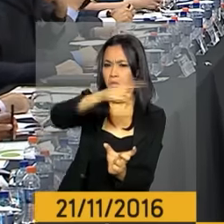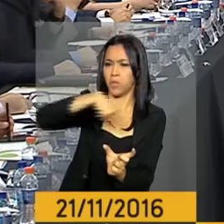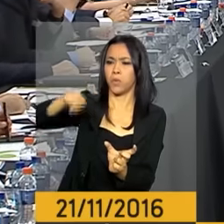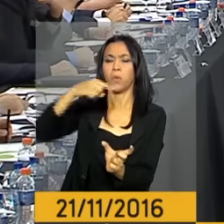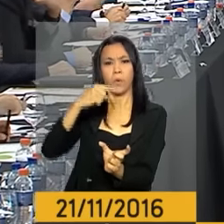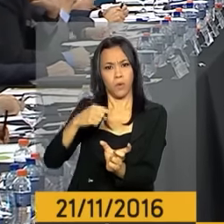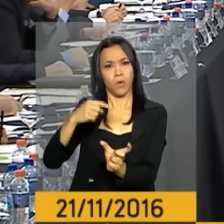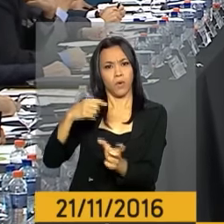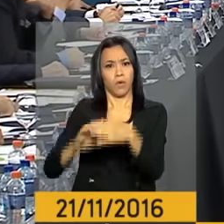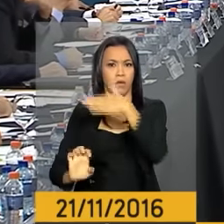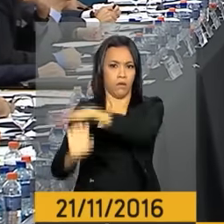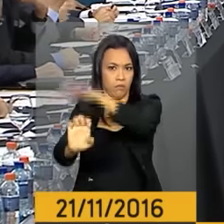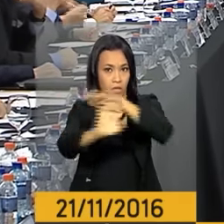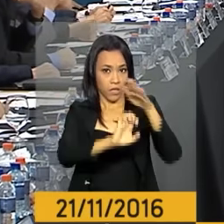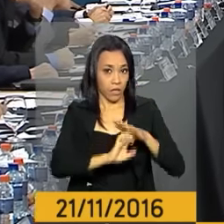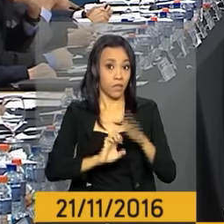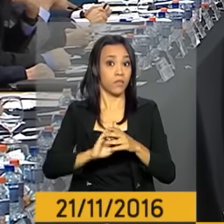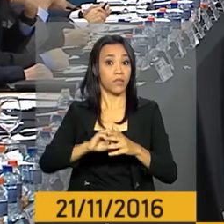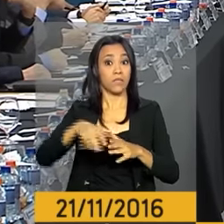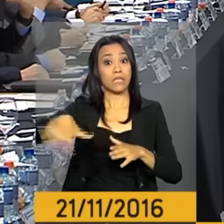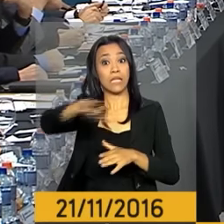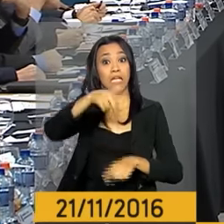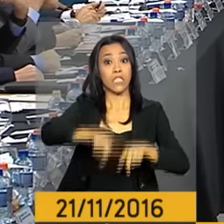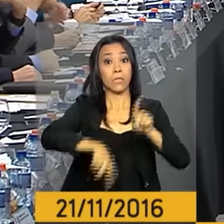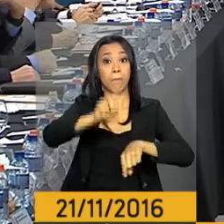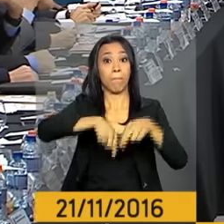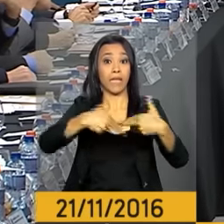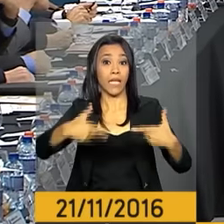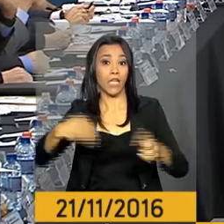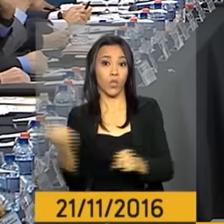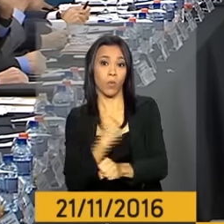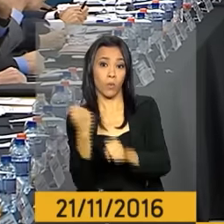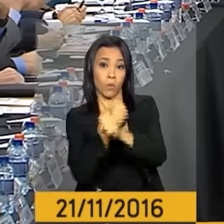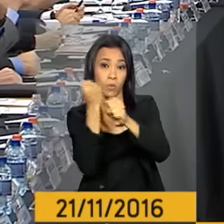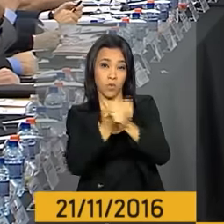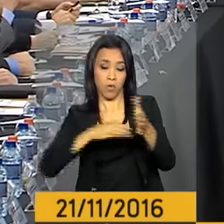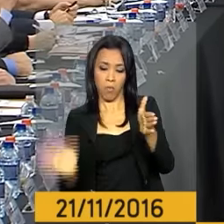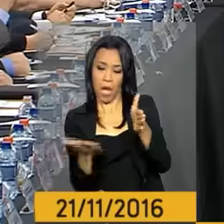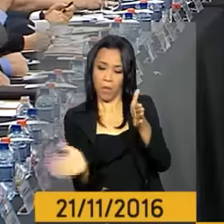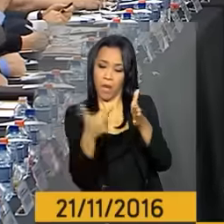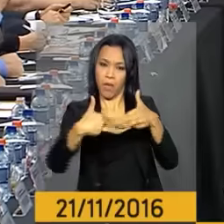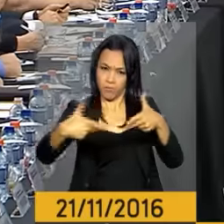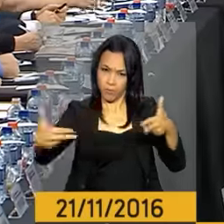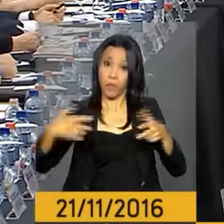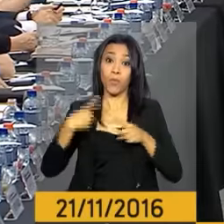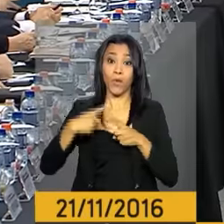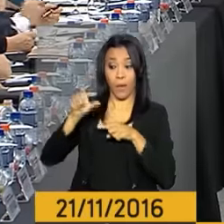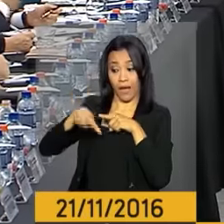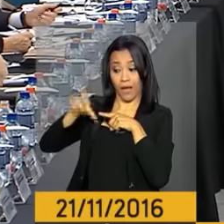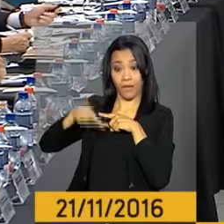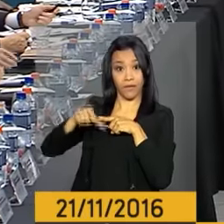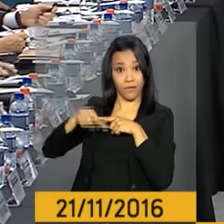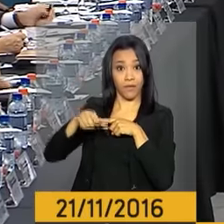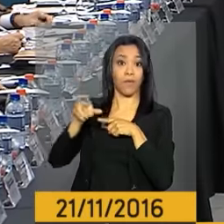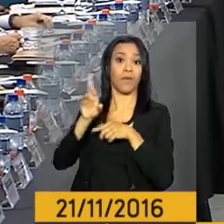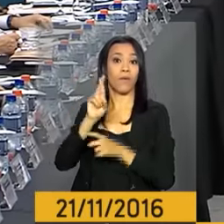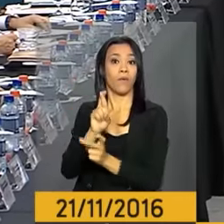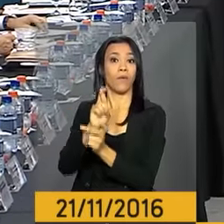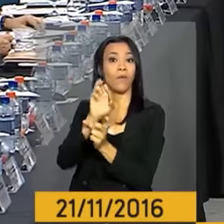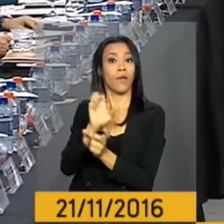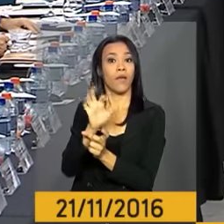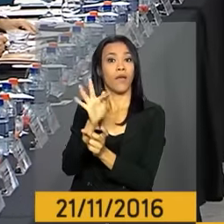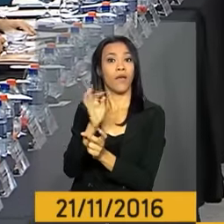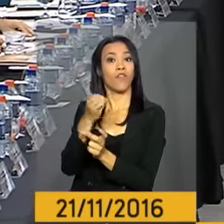de construção, porque é claro que este tópico do cartão reforma, que inicialmente é uma verba de